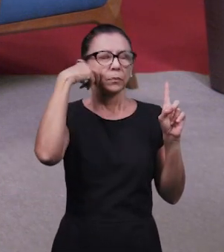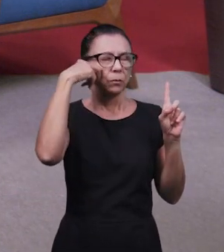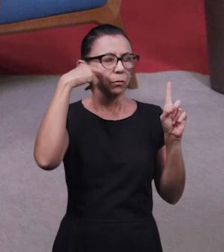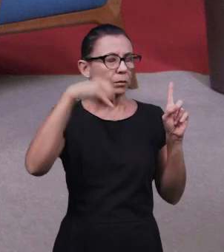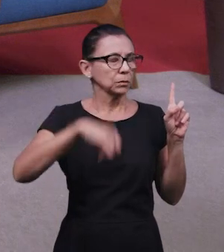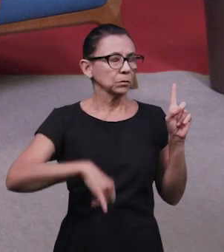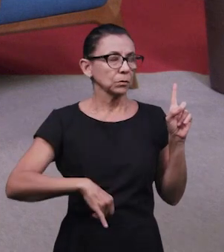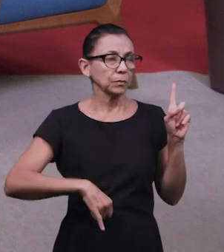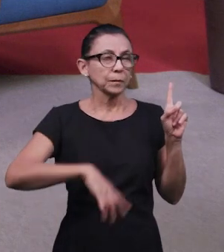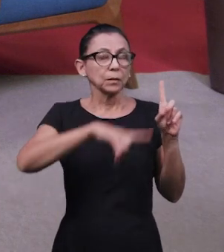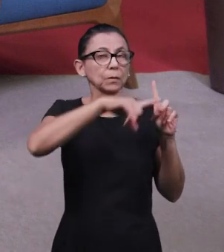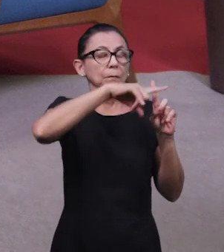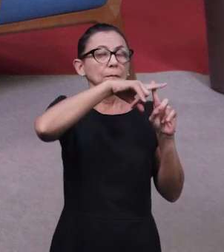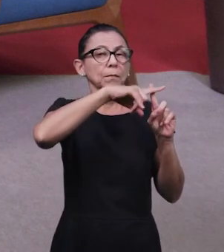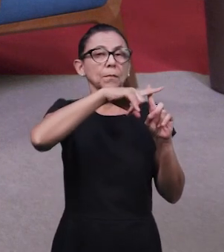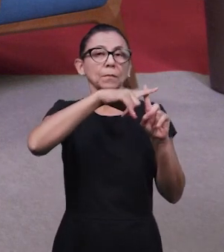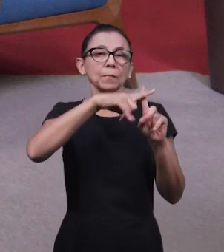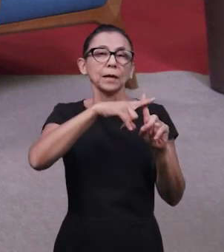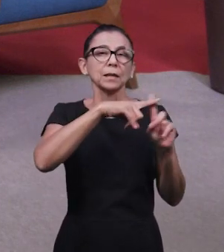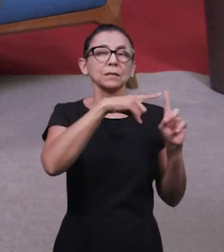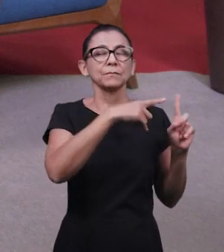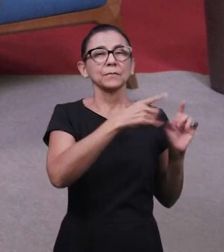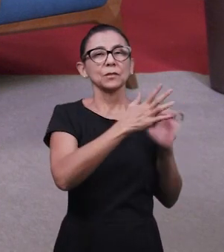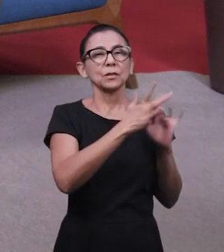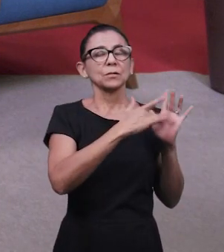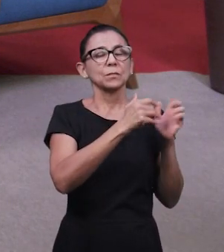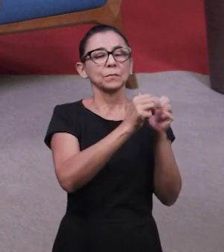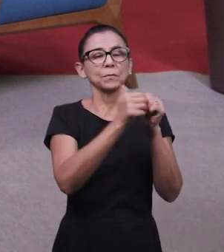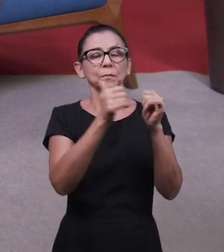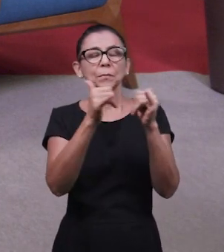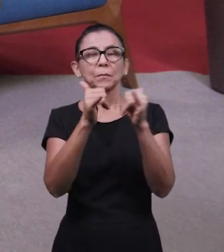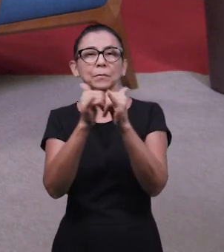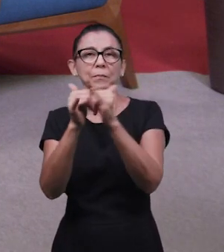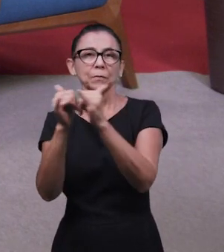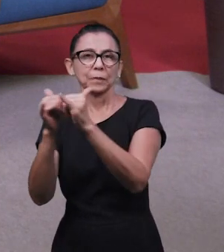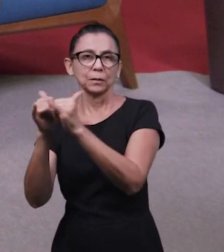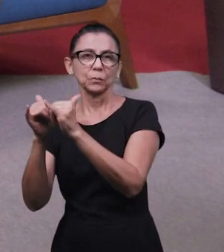que fazem, foi a palavra de Jesus na cruz do Calvário, ali sendo